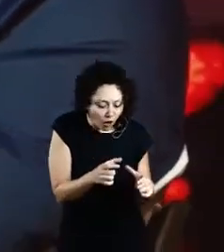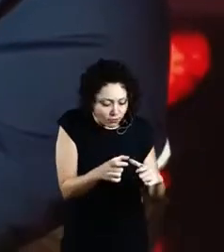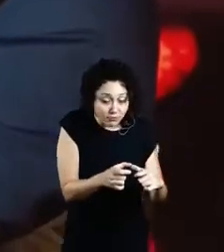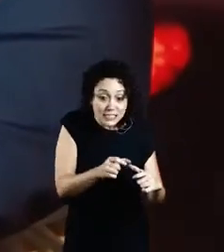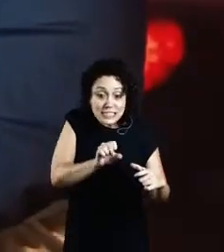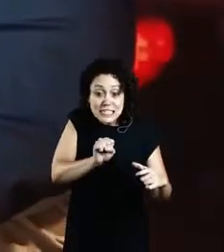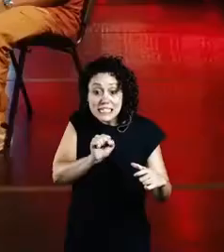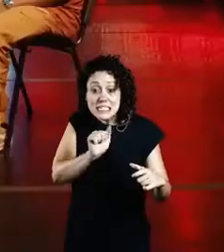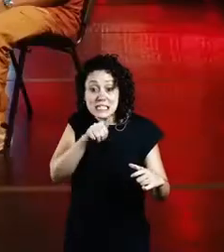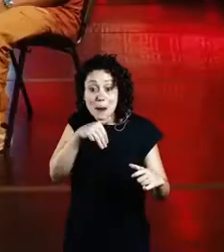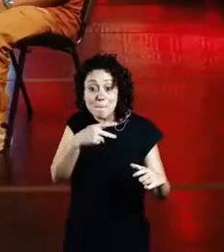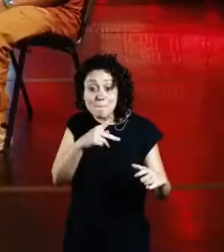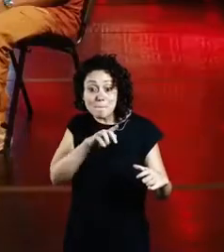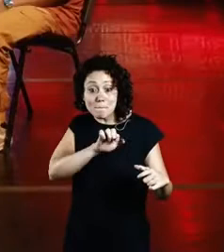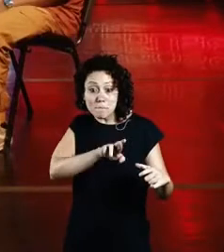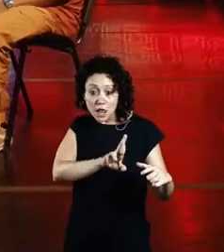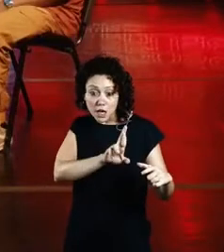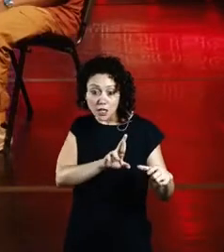aí, ô Regina.